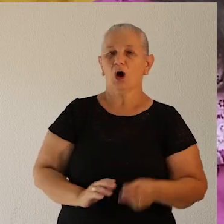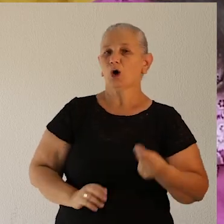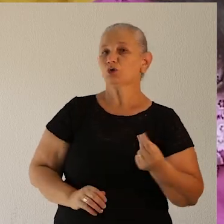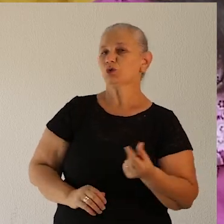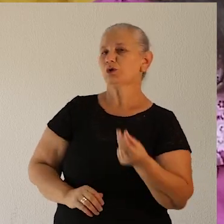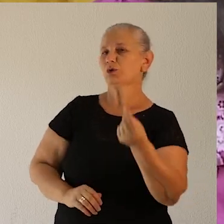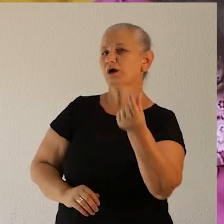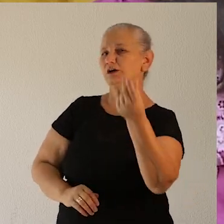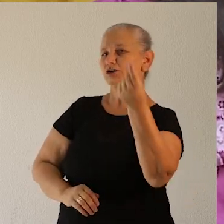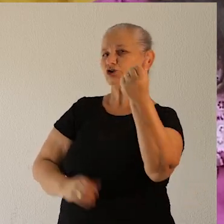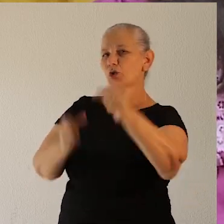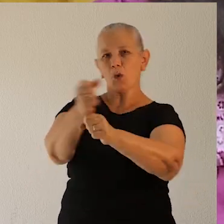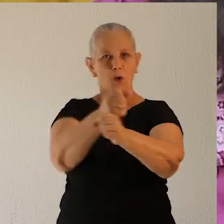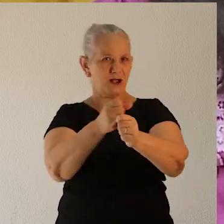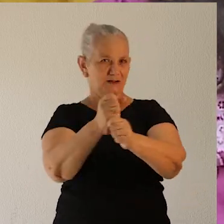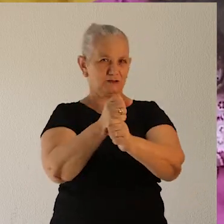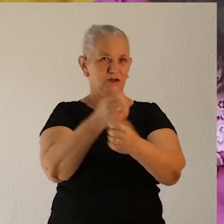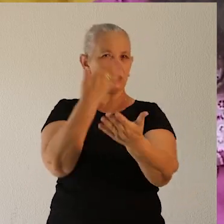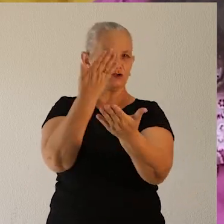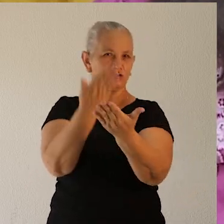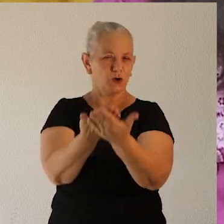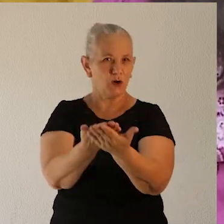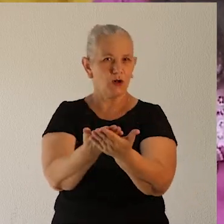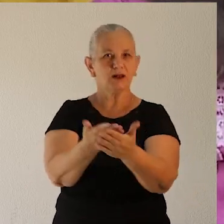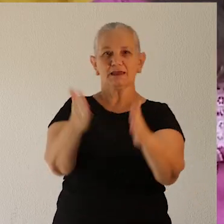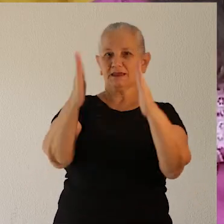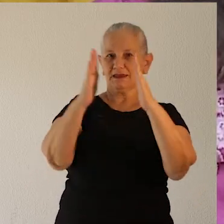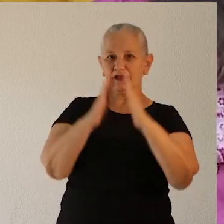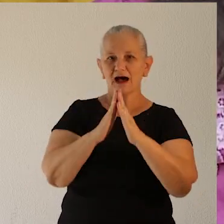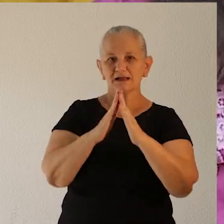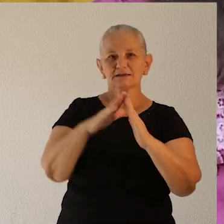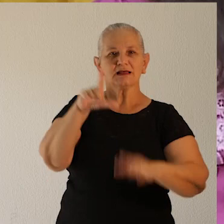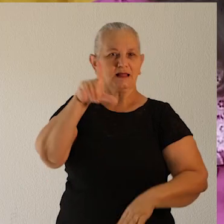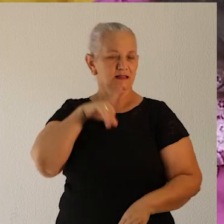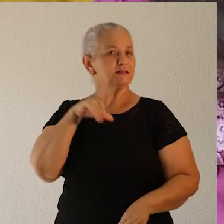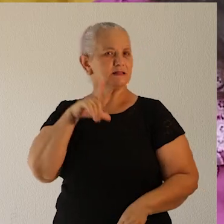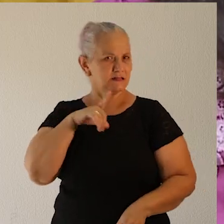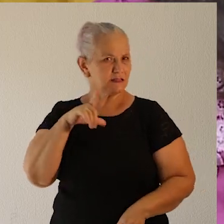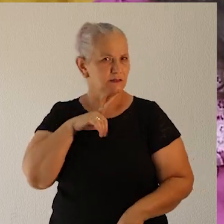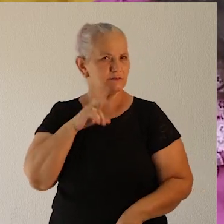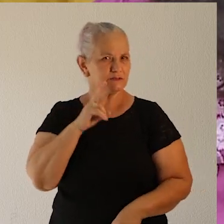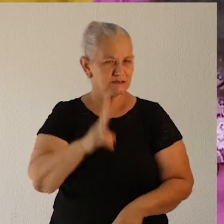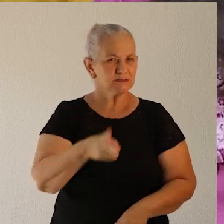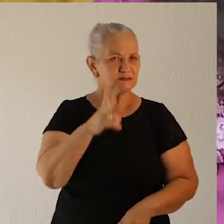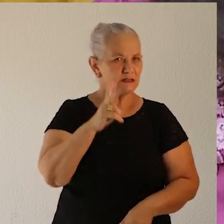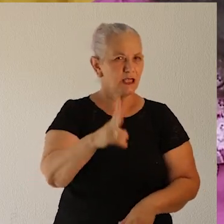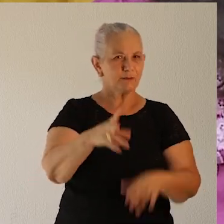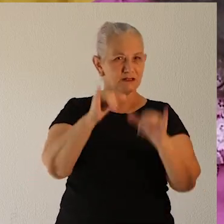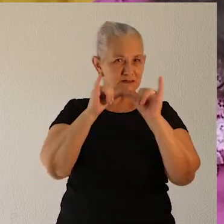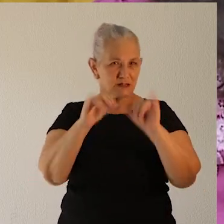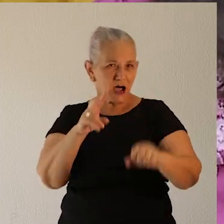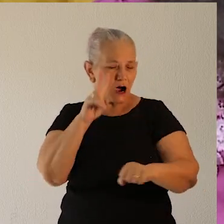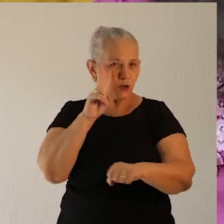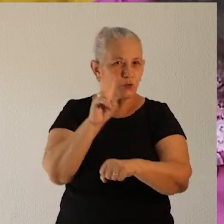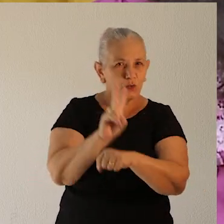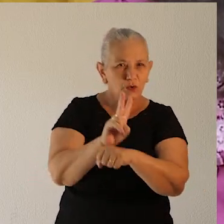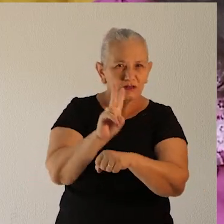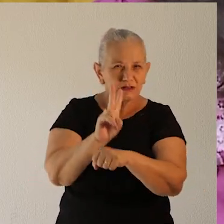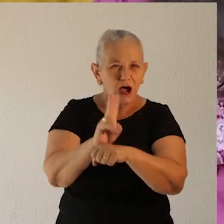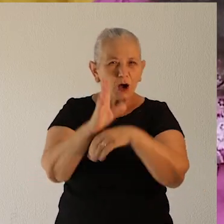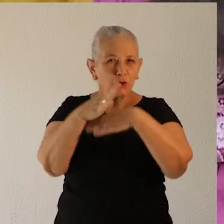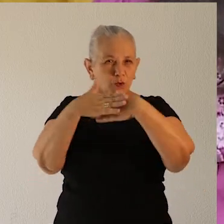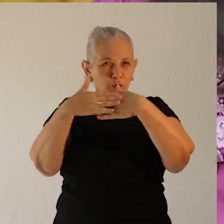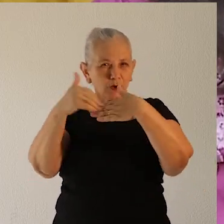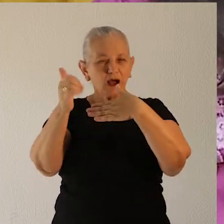Durante o ano, na escola ou em casa, temos que conservar e cuidar com muito